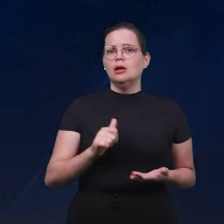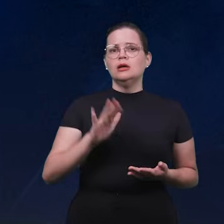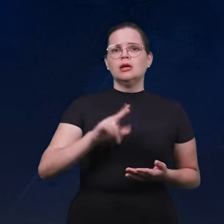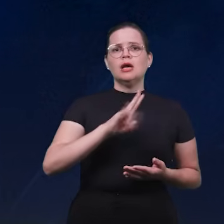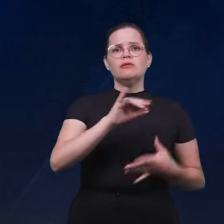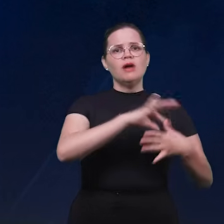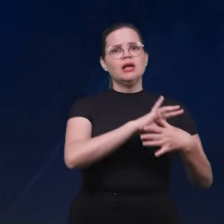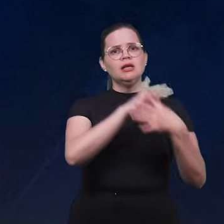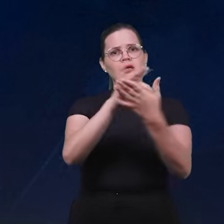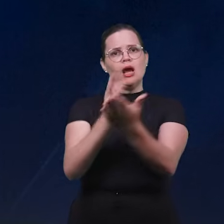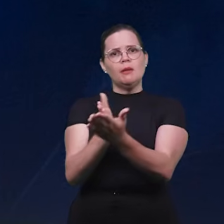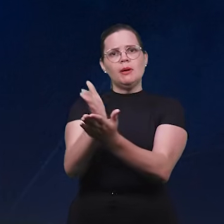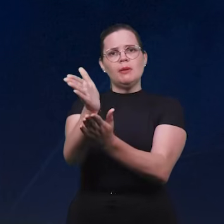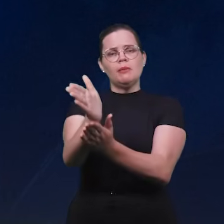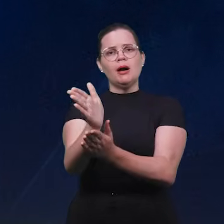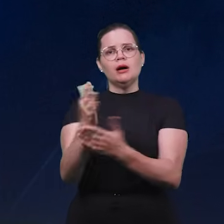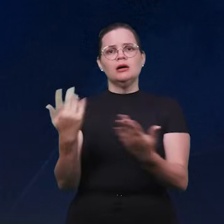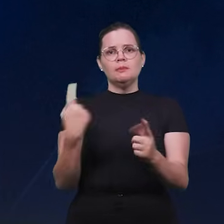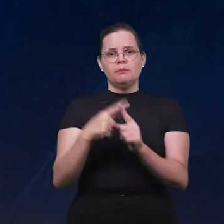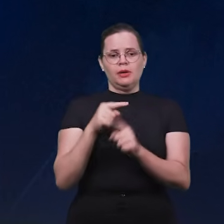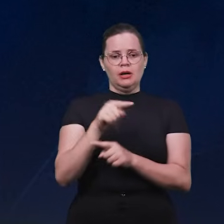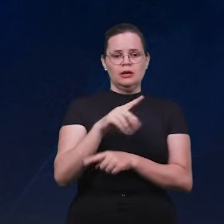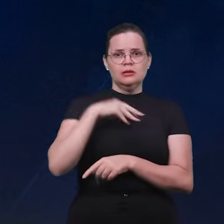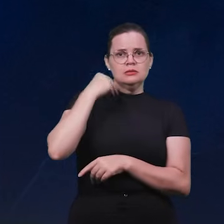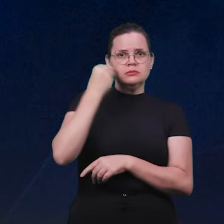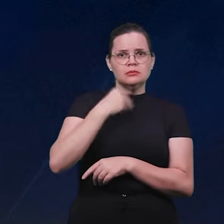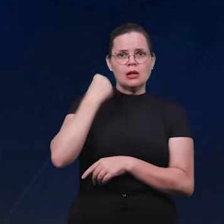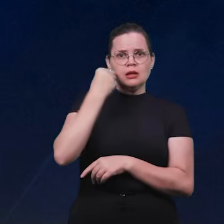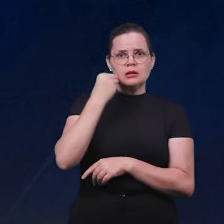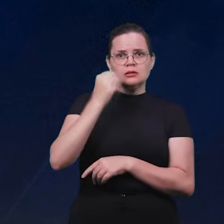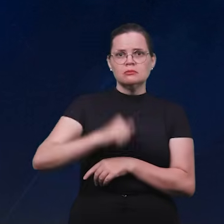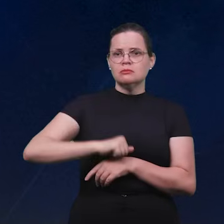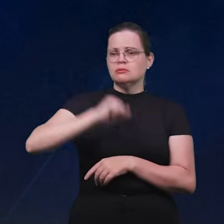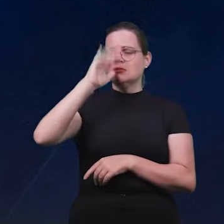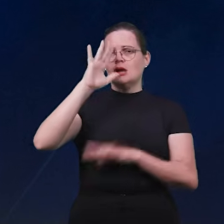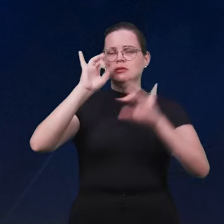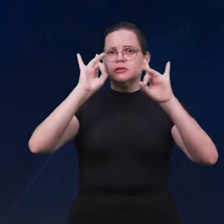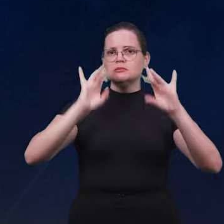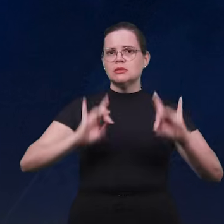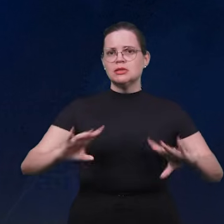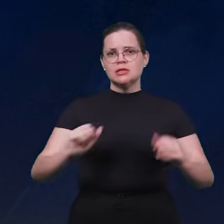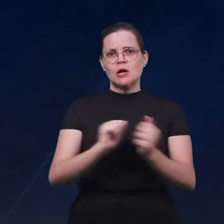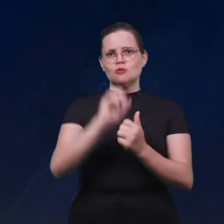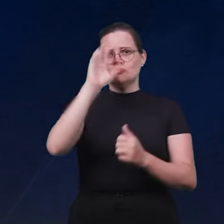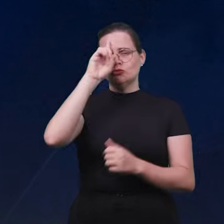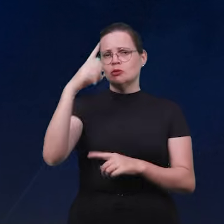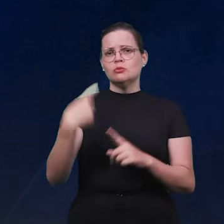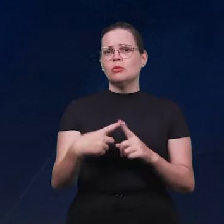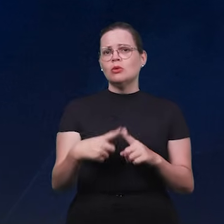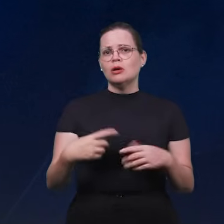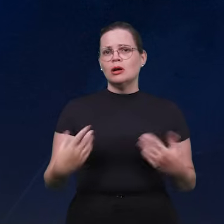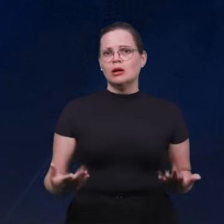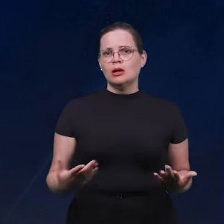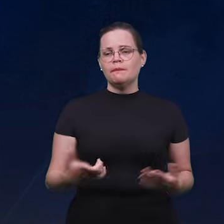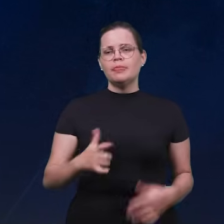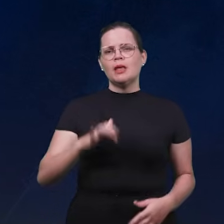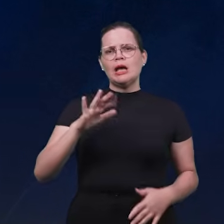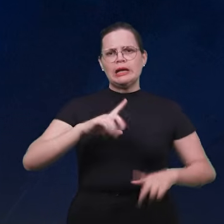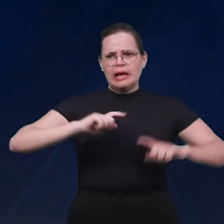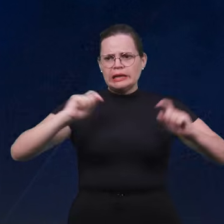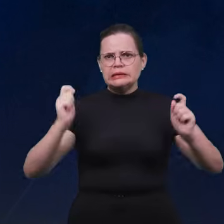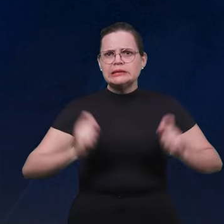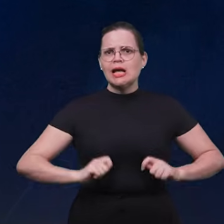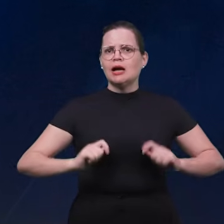eles tiveram ali uma das maiores e mais preciosas experiências com Deus? Quem seria capaz